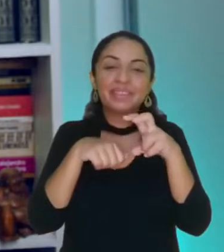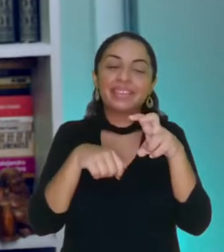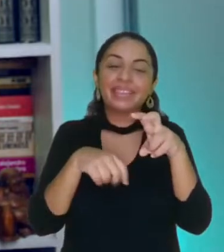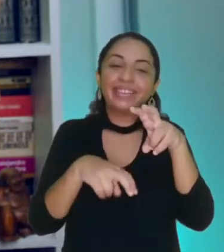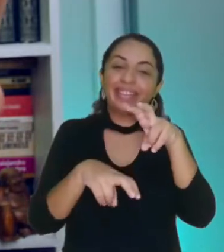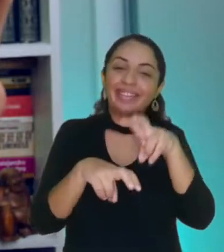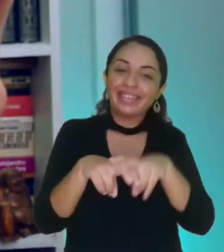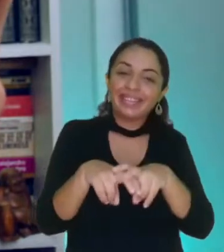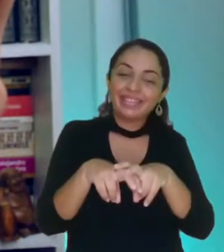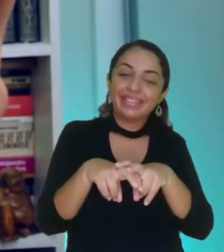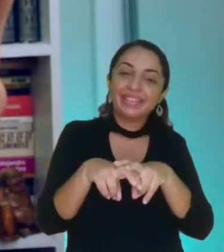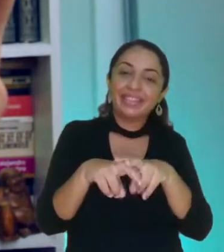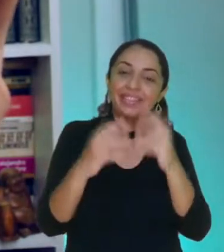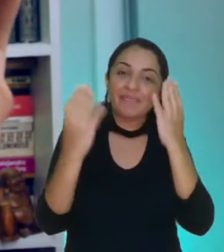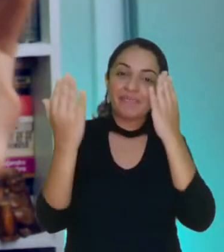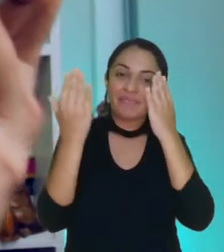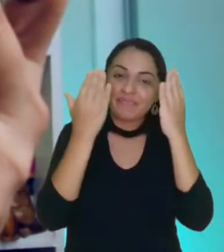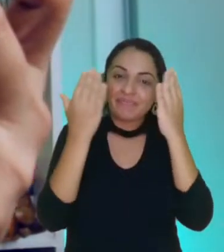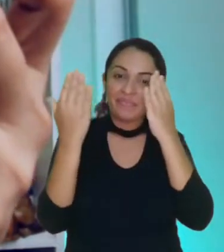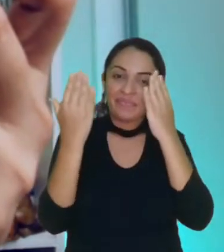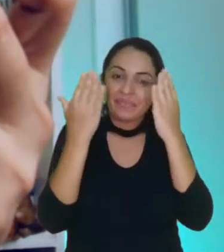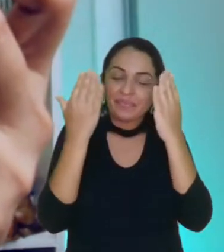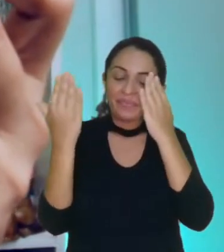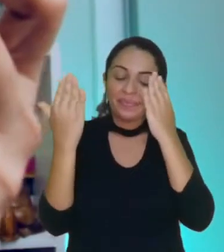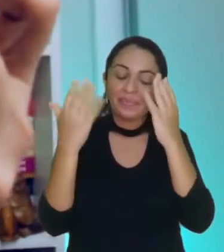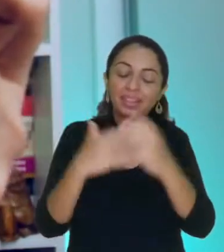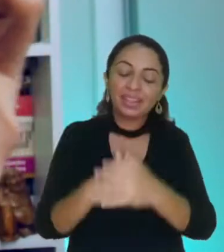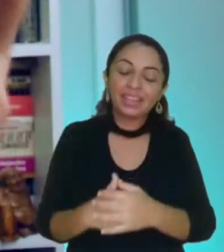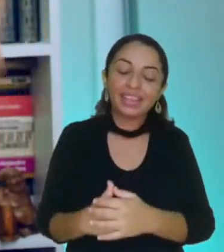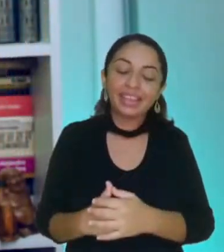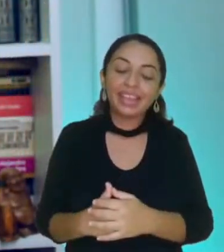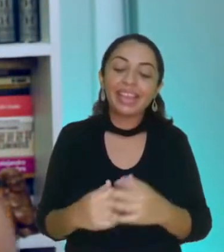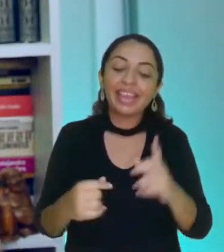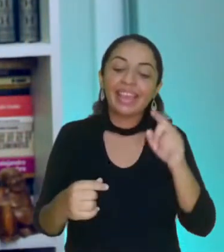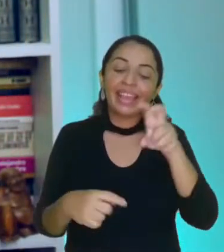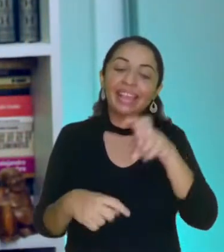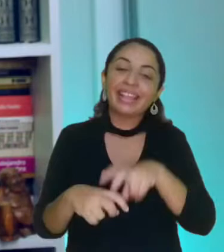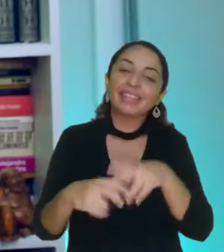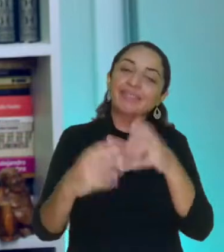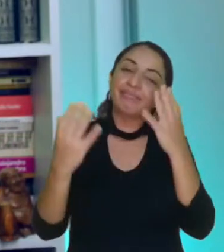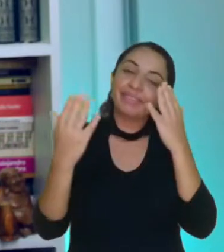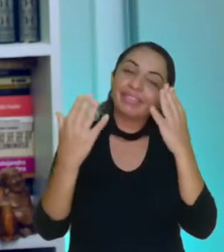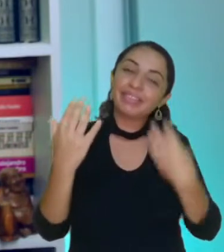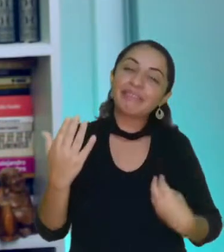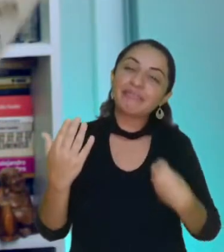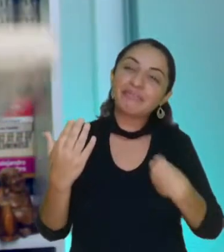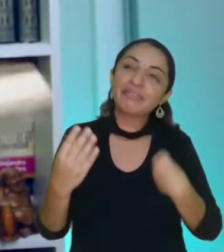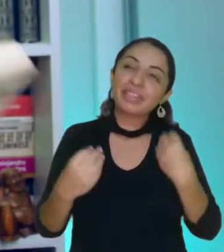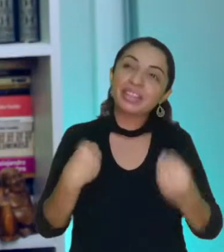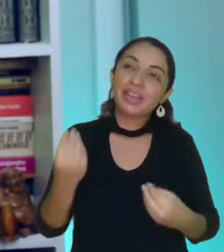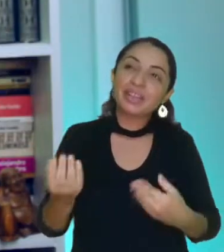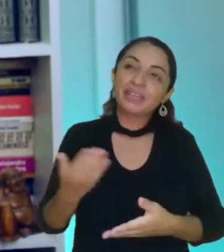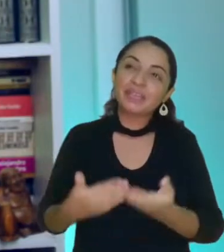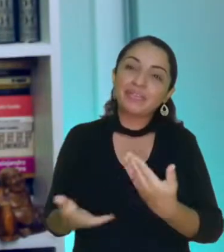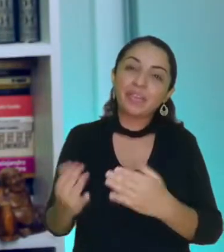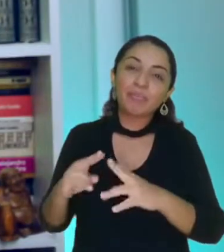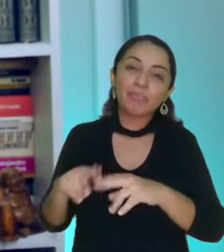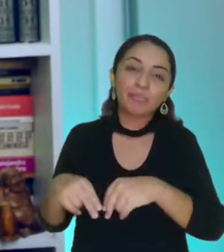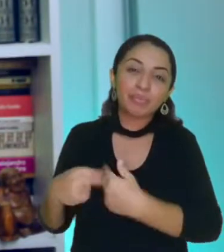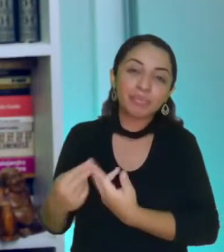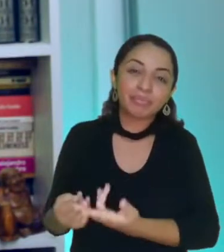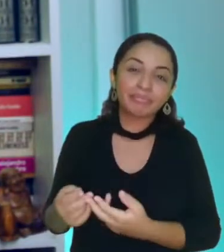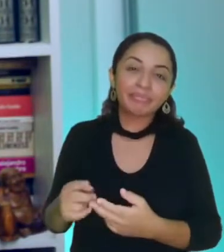Tá numa sequência de sessões com o seu terapeuta, analisando a sua vida, suas relações